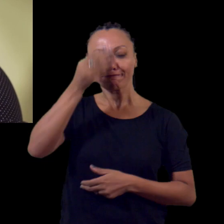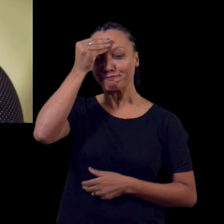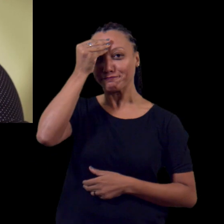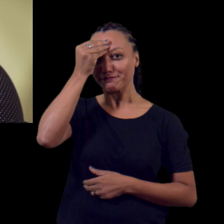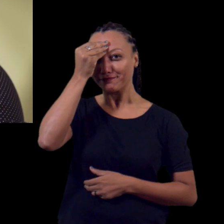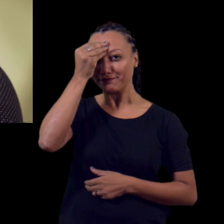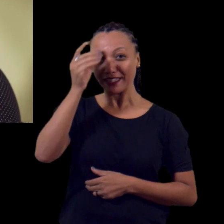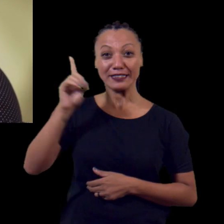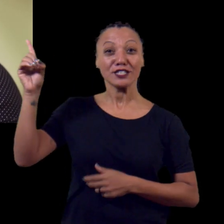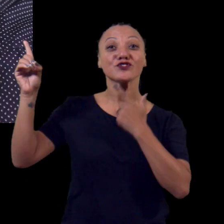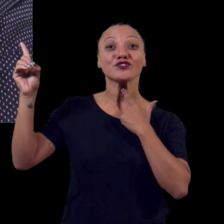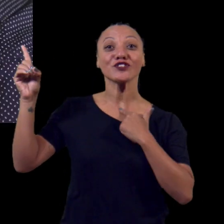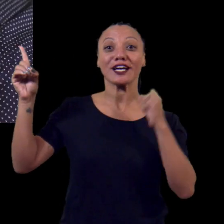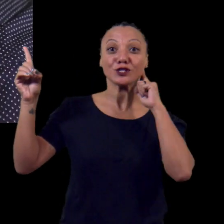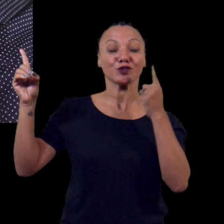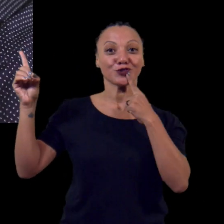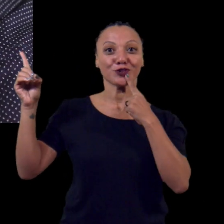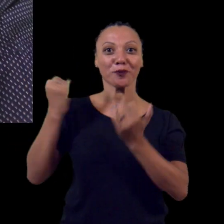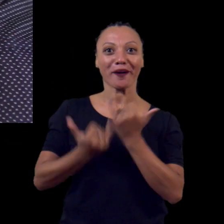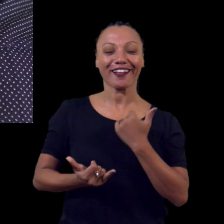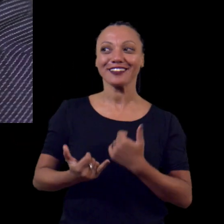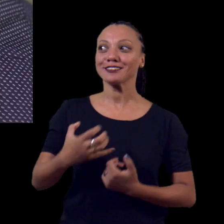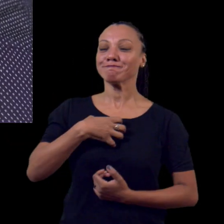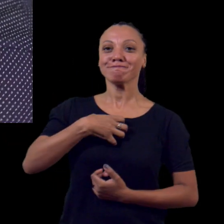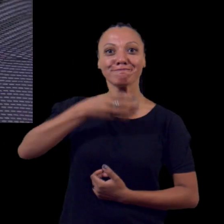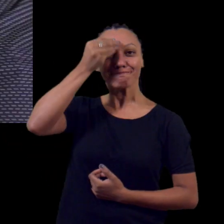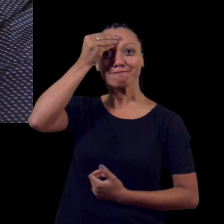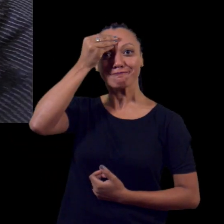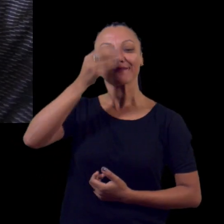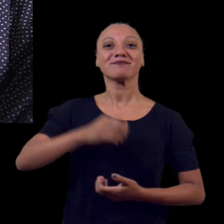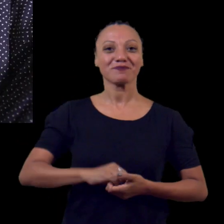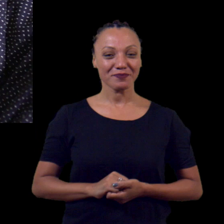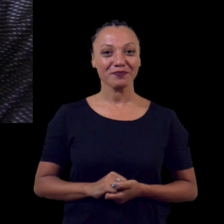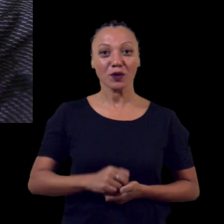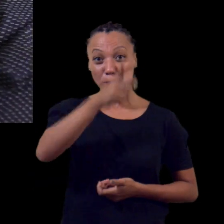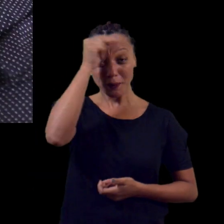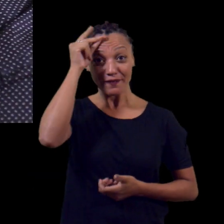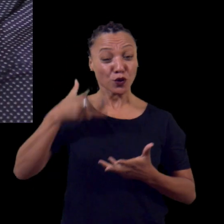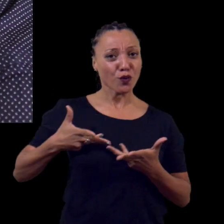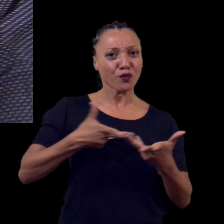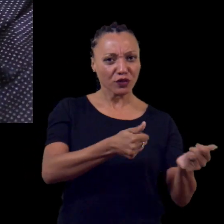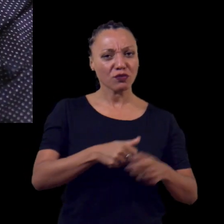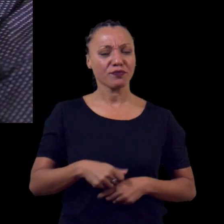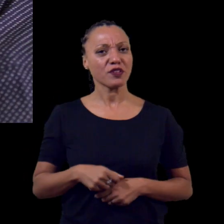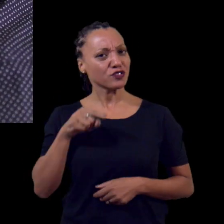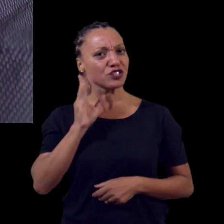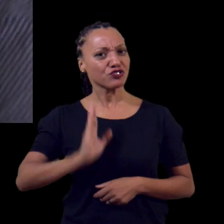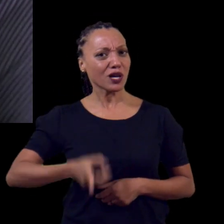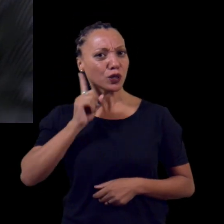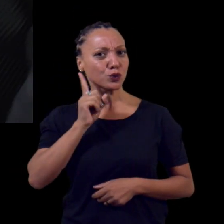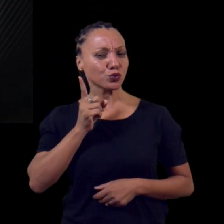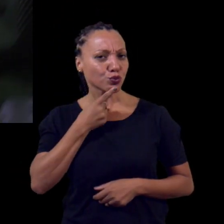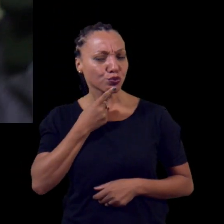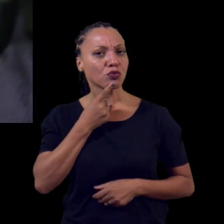Foi quando eu tive um convite da prefeita. Falou: Júlio, você já não está surdo, por que você não faz um projeto para as crianças surdas? Eu